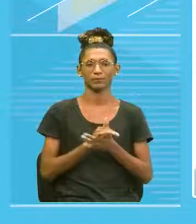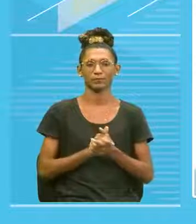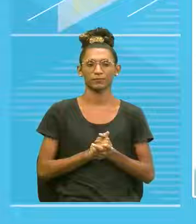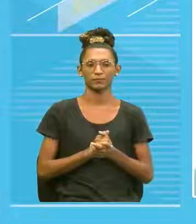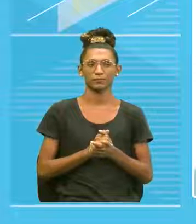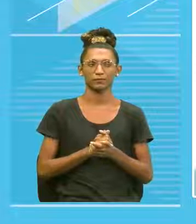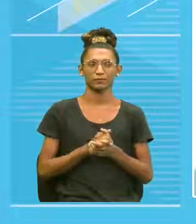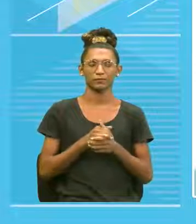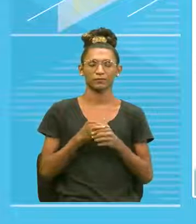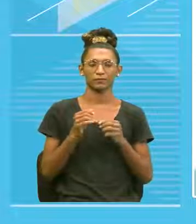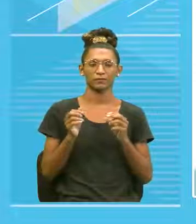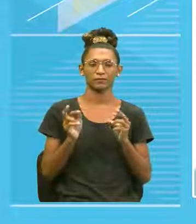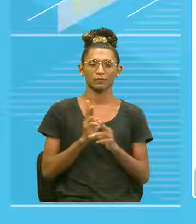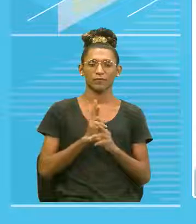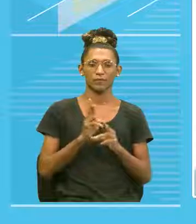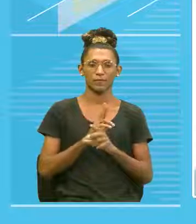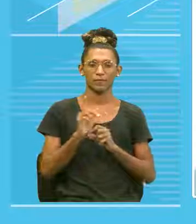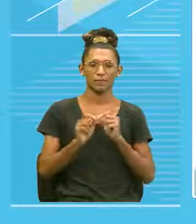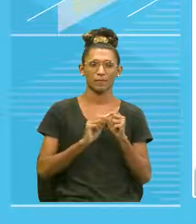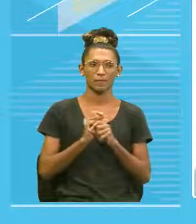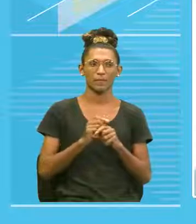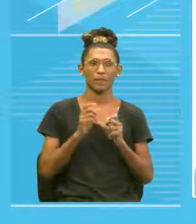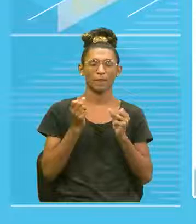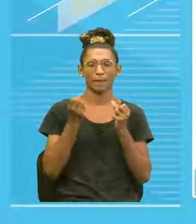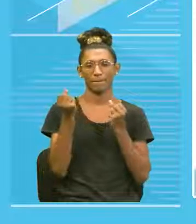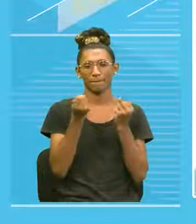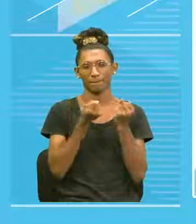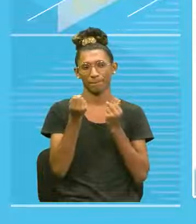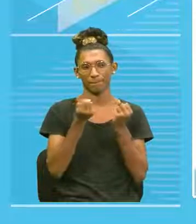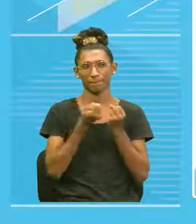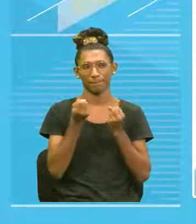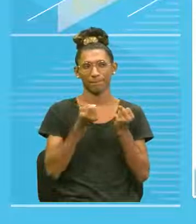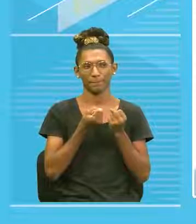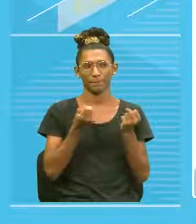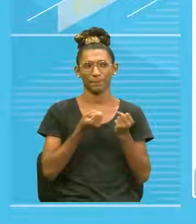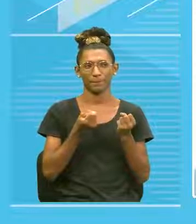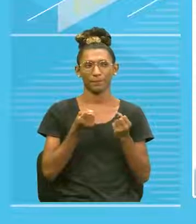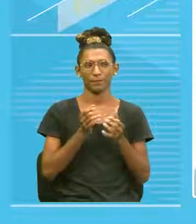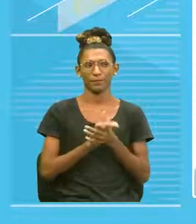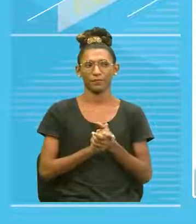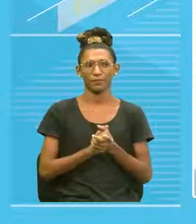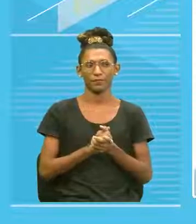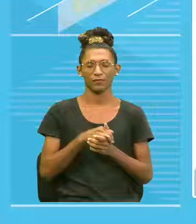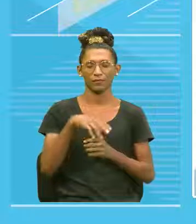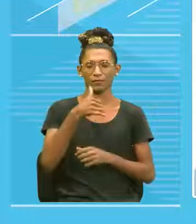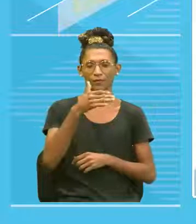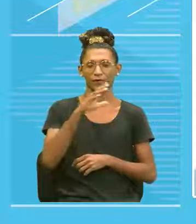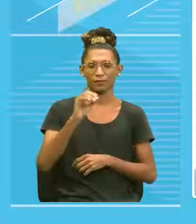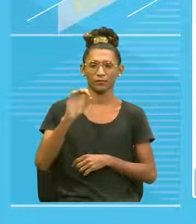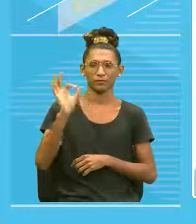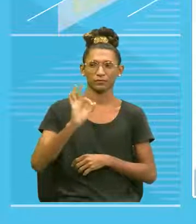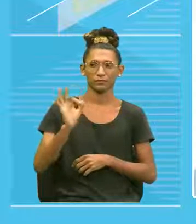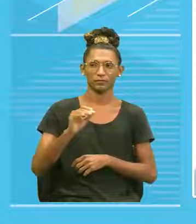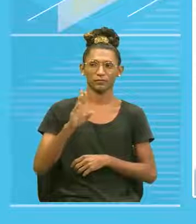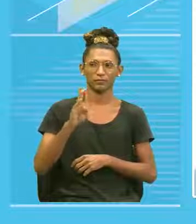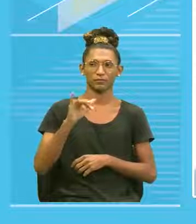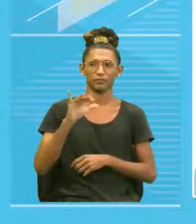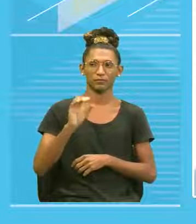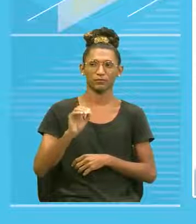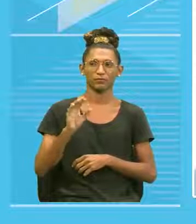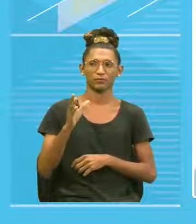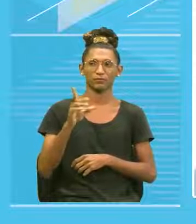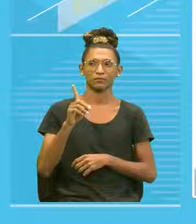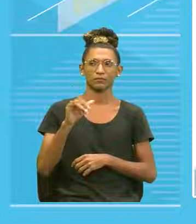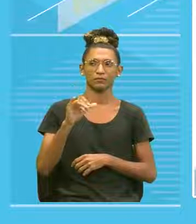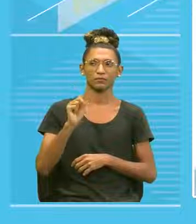Eu me refiro Joice ao automóvel é 100 porcento a biodiesel Podemos